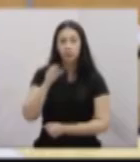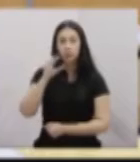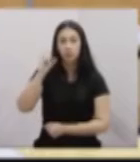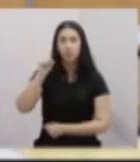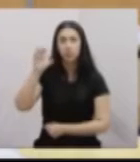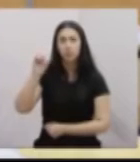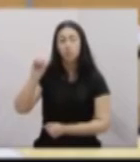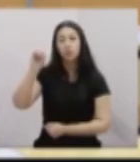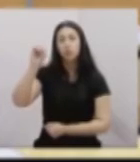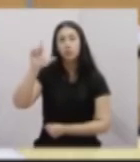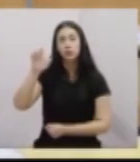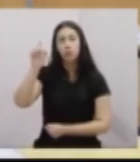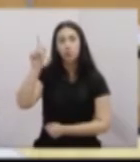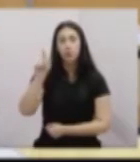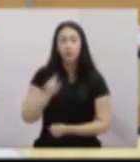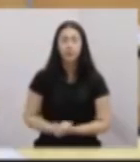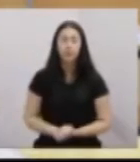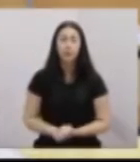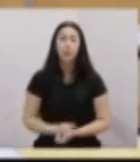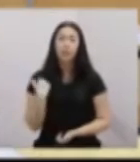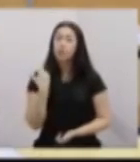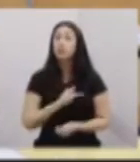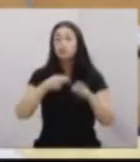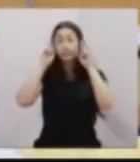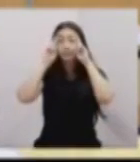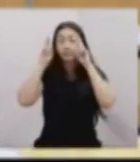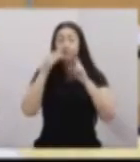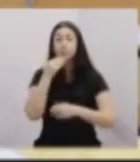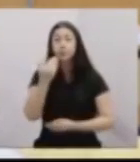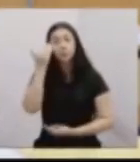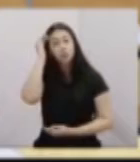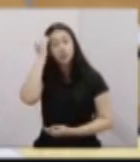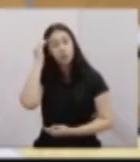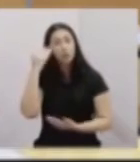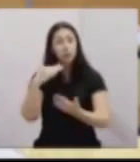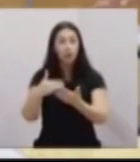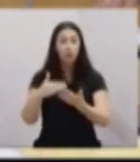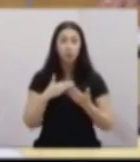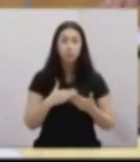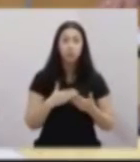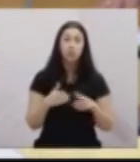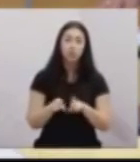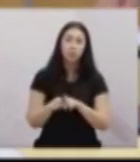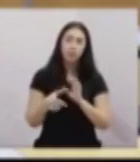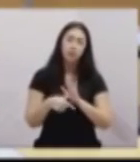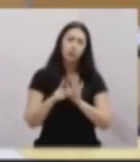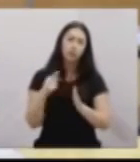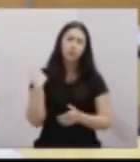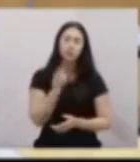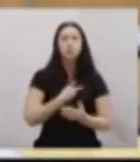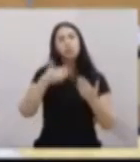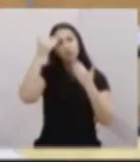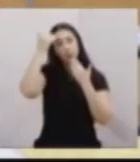Assim sendo, muito respeitosamente recorremos à compreensão e aos préstimos da EDP e antecipando agradecimento pela